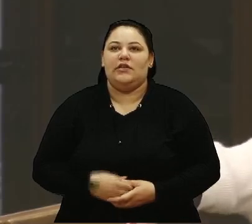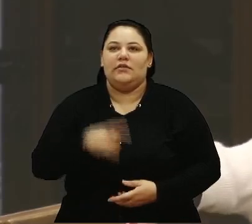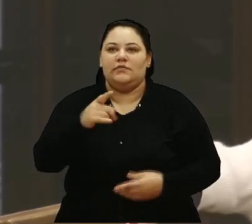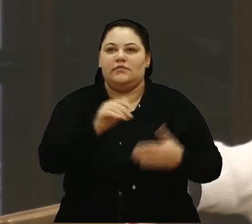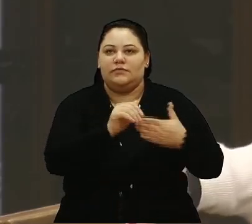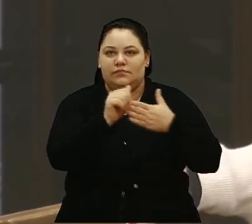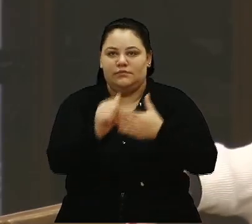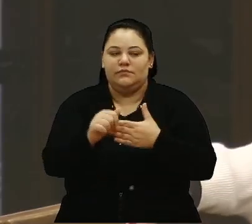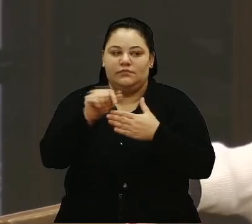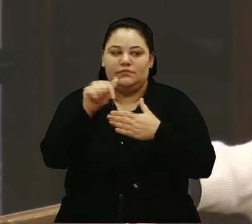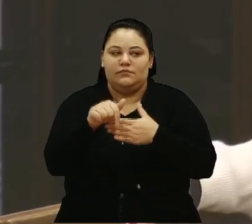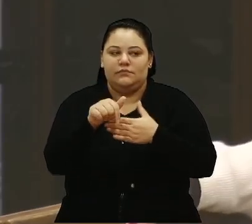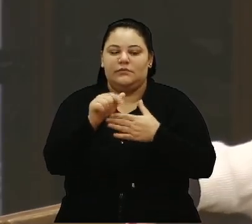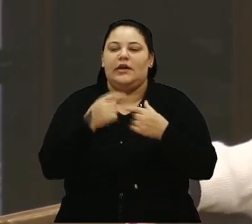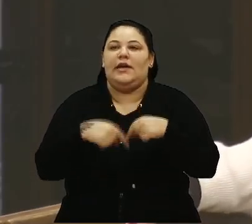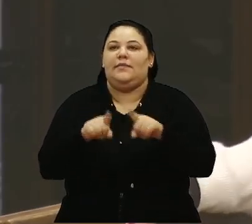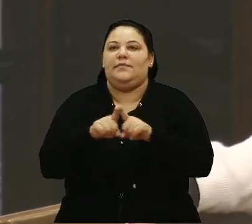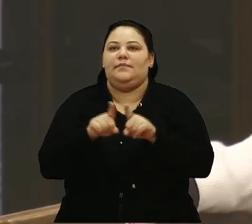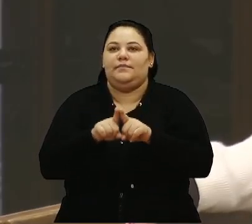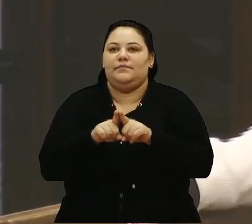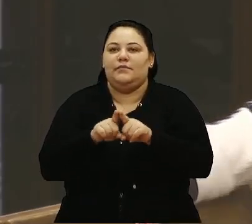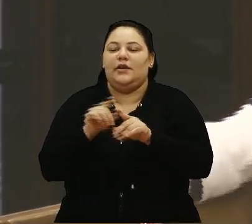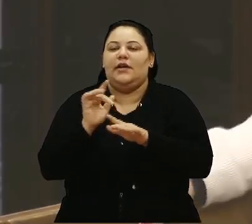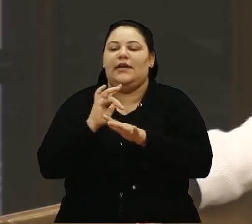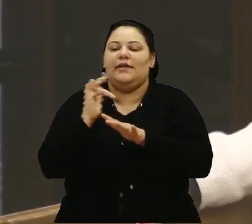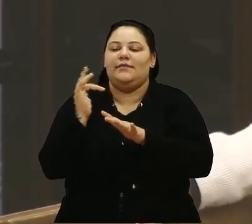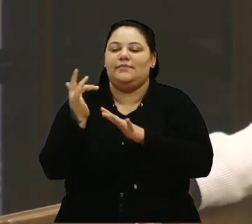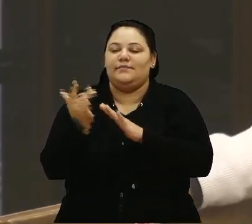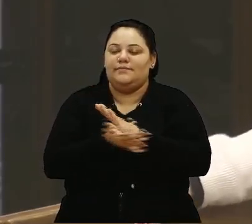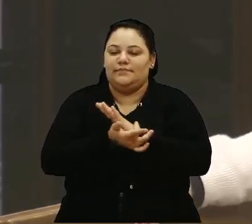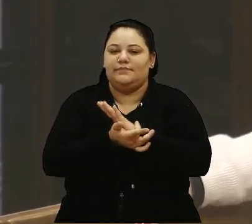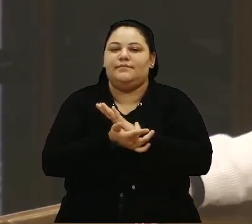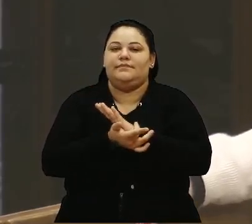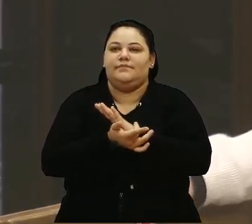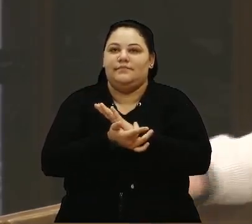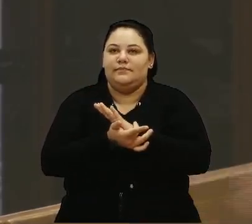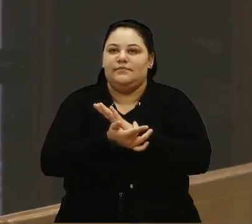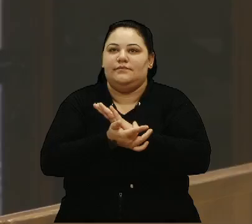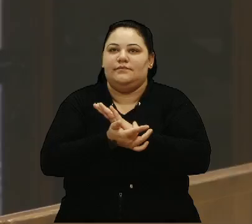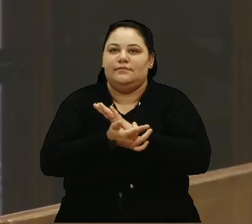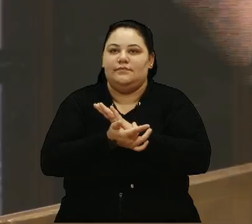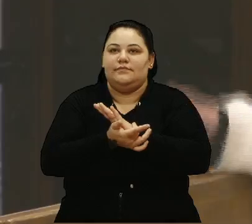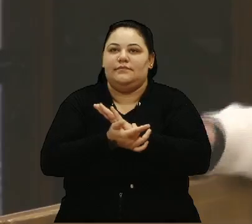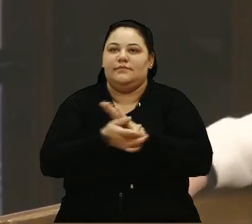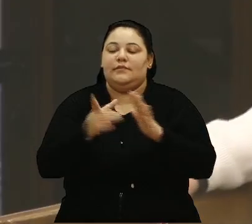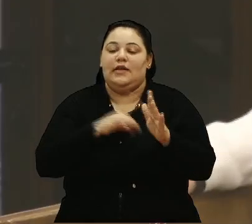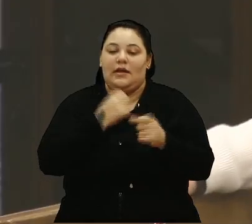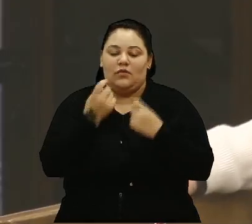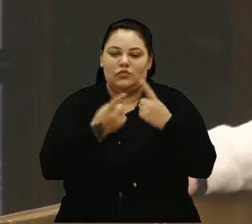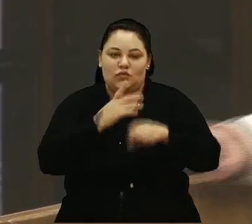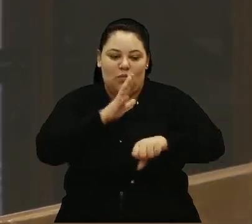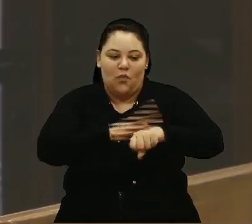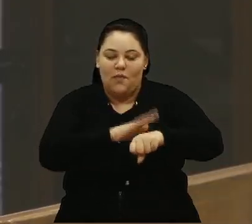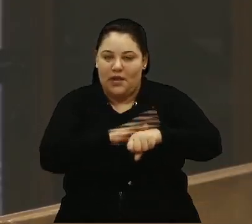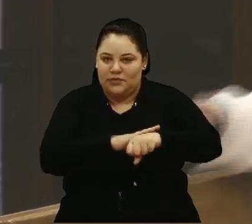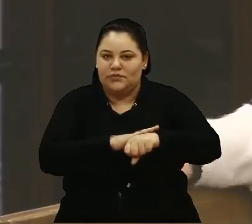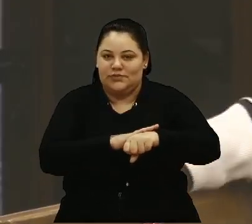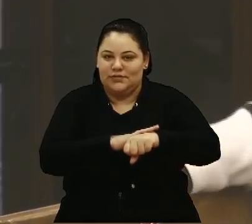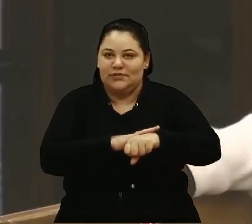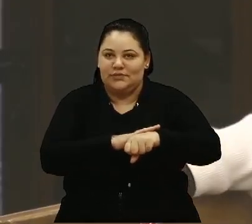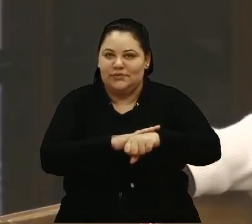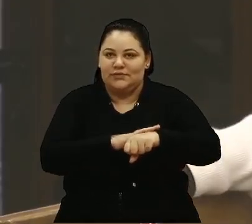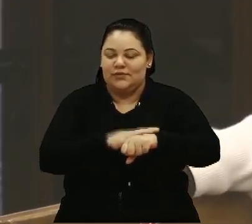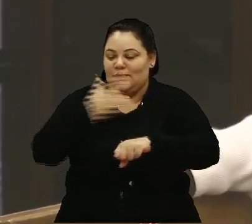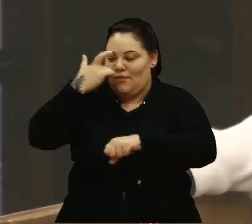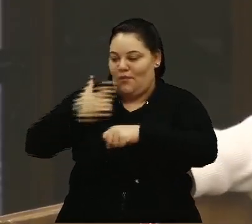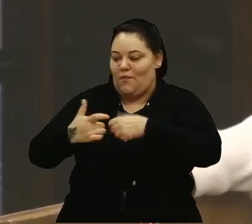plateia, também pelas redes sociais da Câmara. Tem muitas vezes e muitos momentos do ser